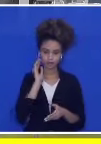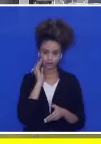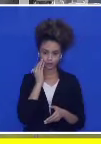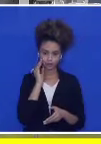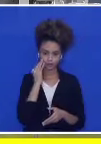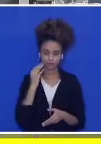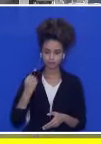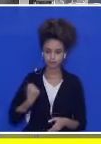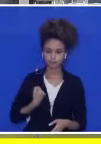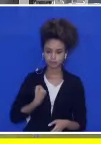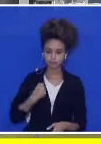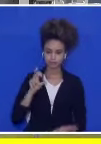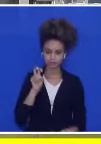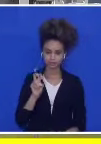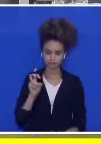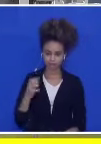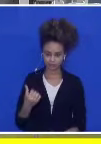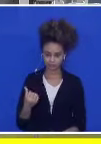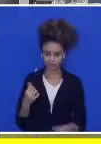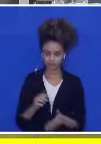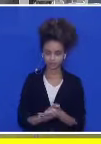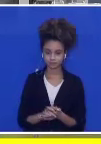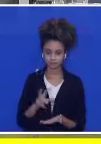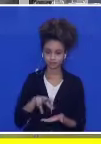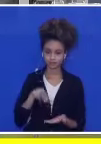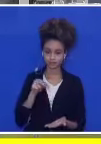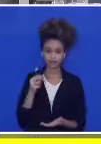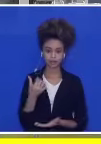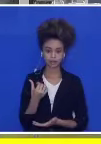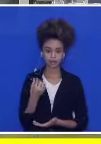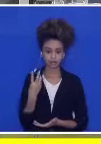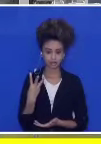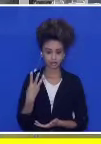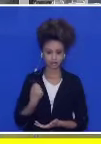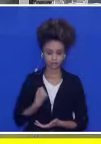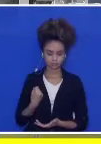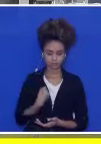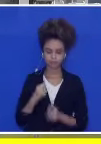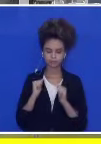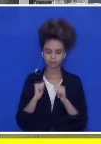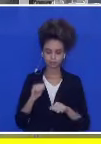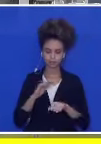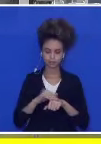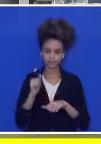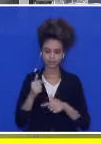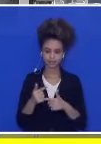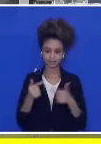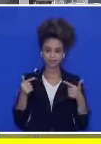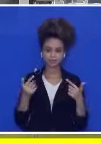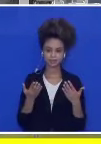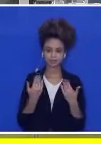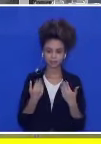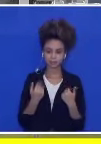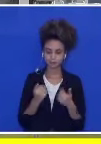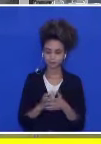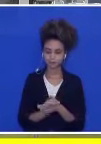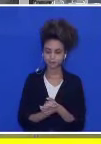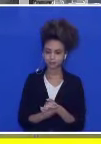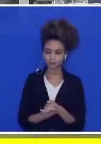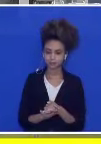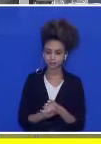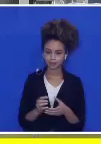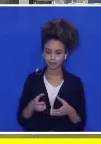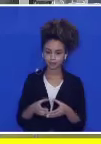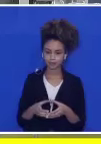56. Rosa, 56. Foram sorteados 3 números. Pode chamar que a sorte vem. Bola preta, número